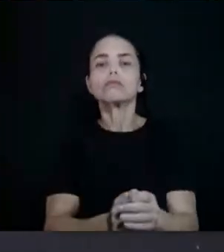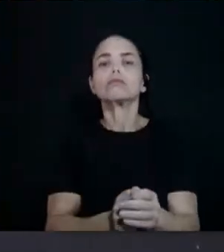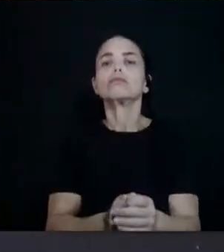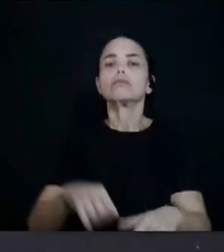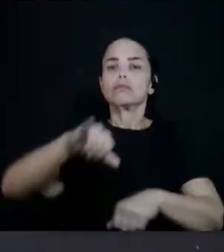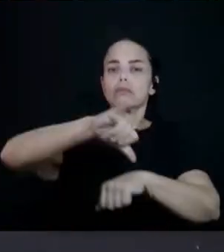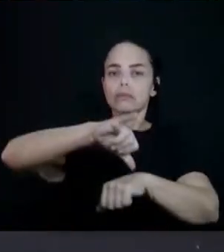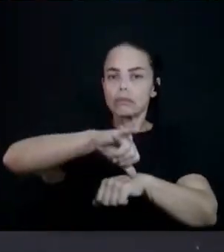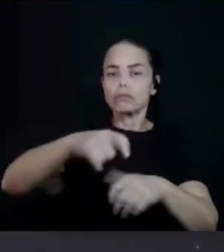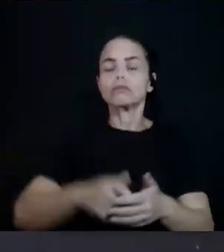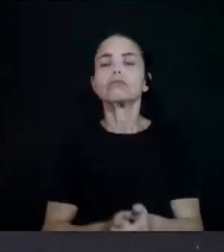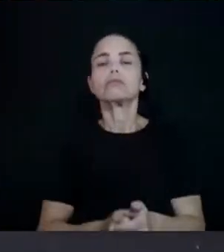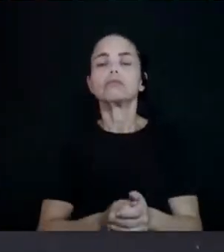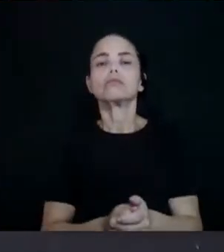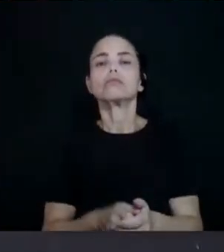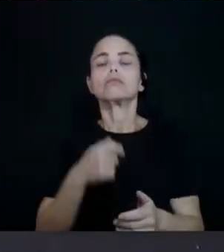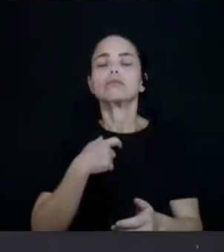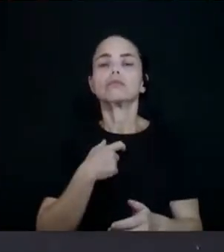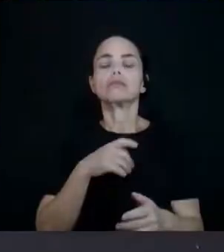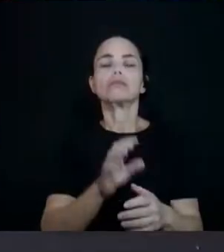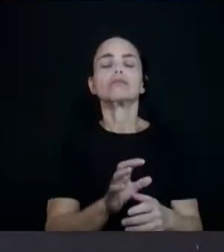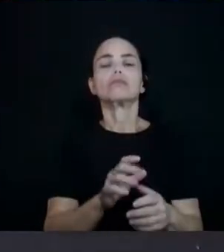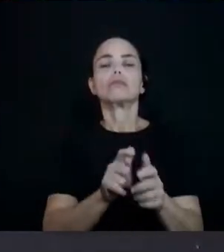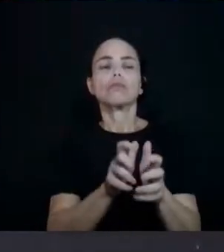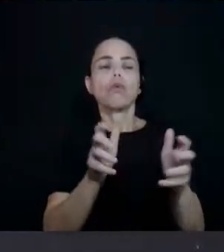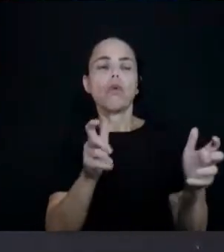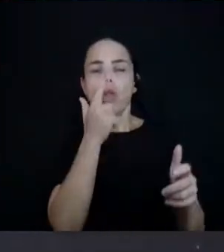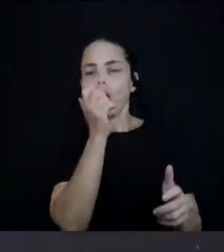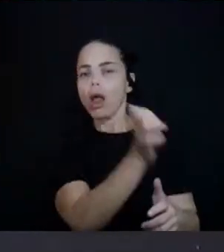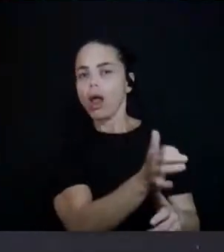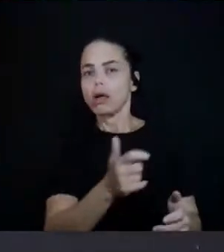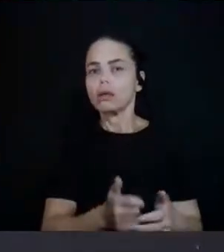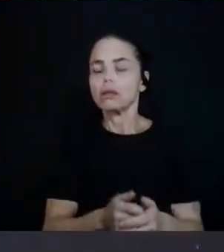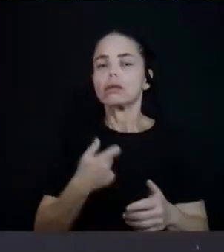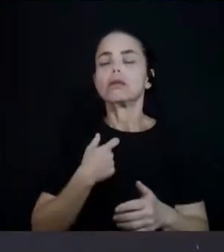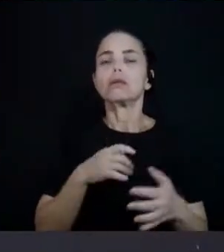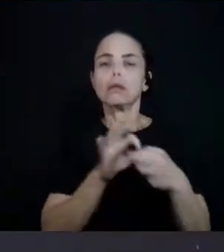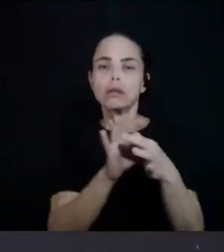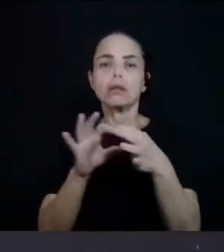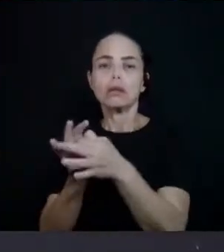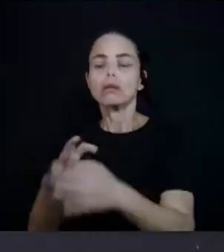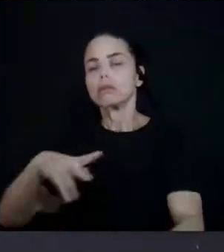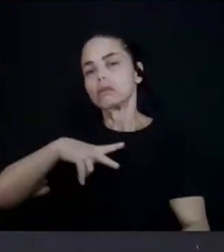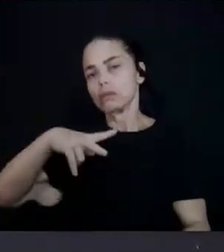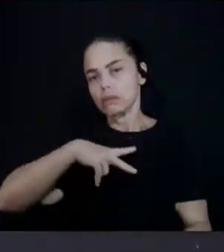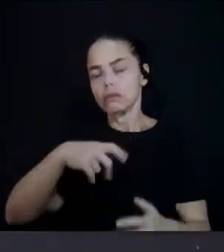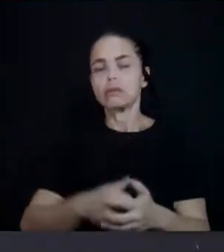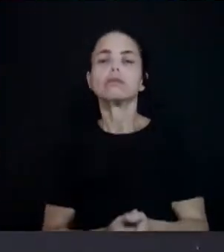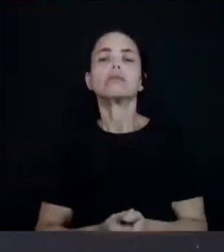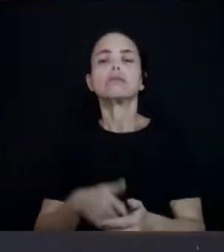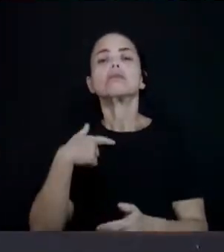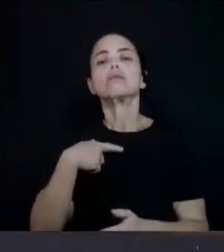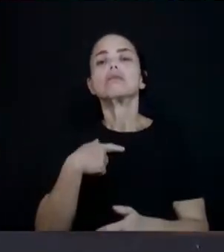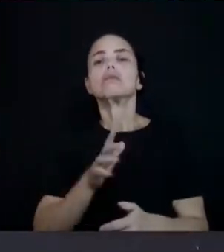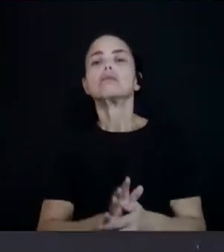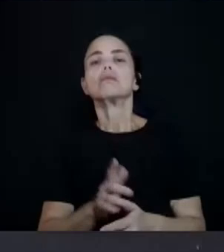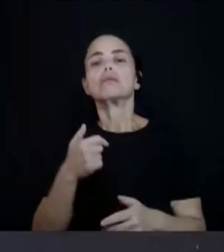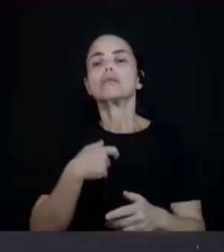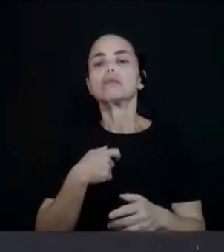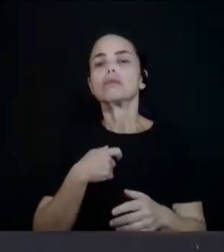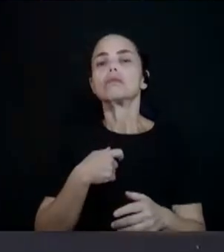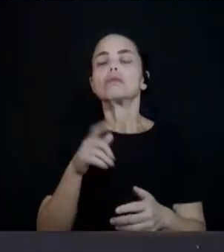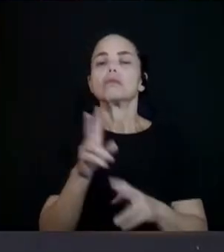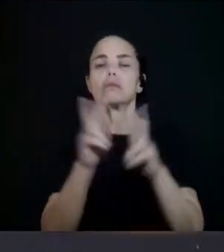de consórcio, de aglomerações, parcerias públicos-privadas, justamente para equacionar um tema que é